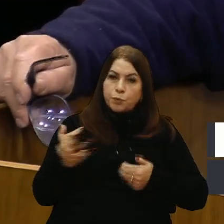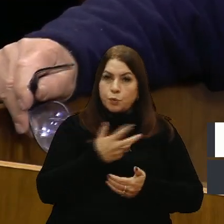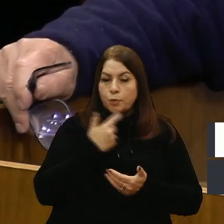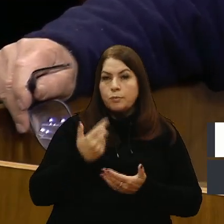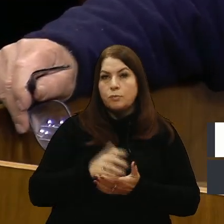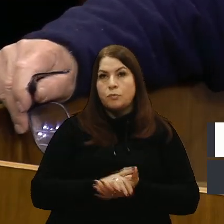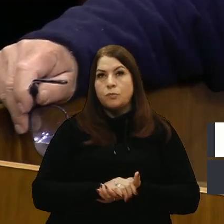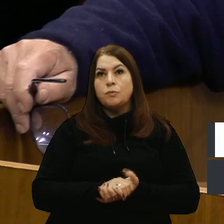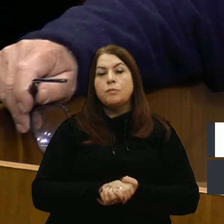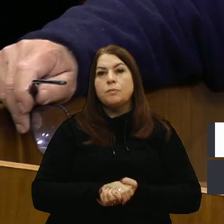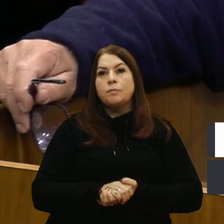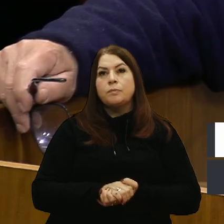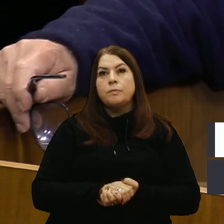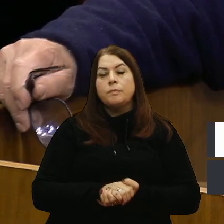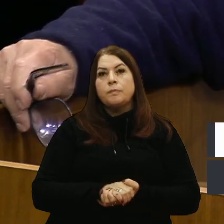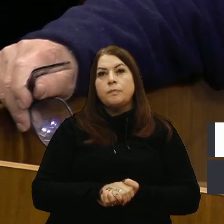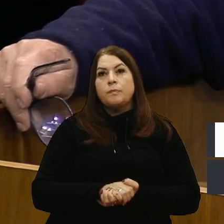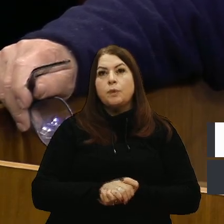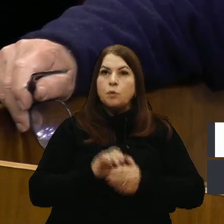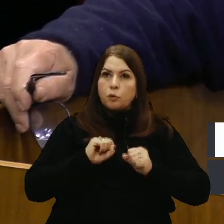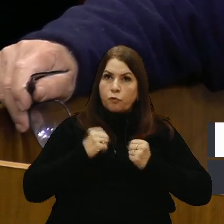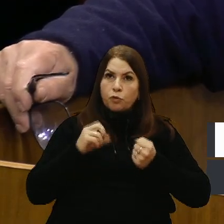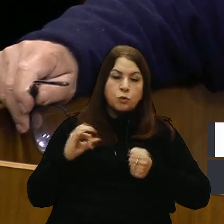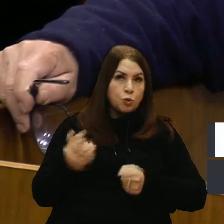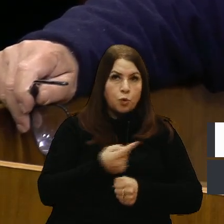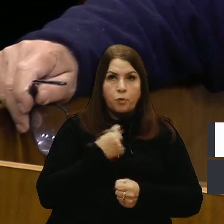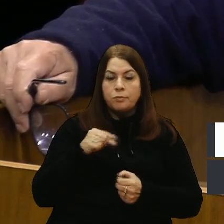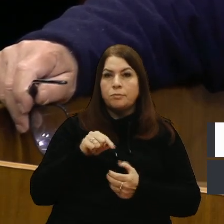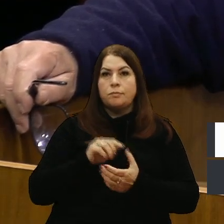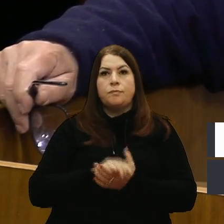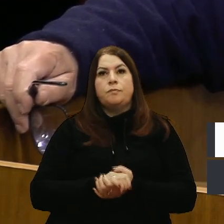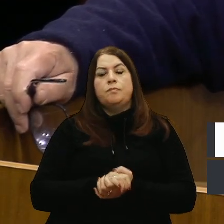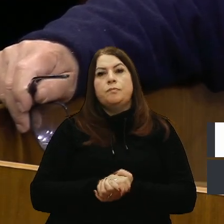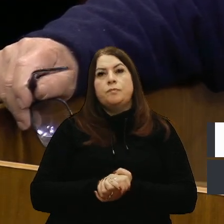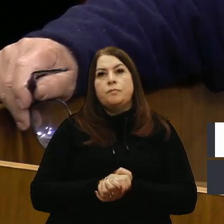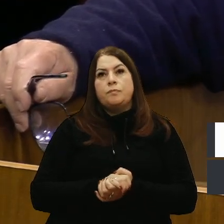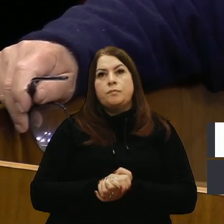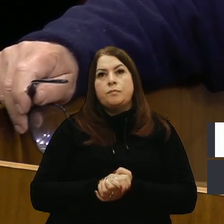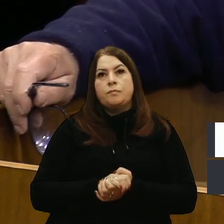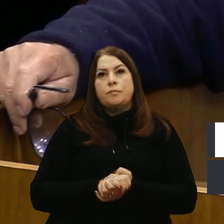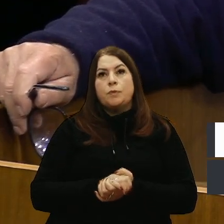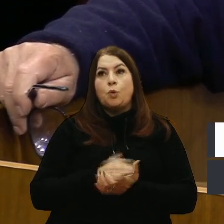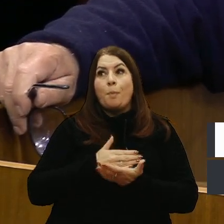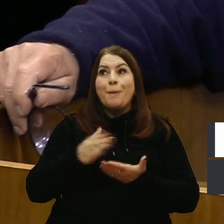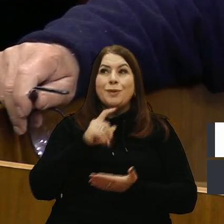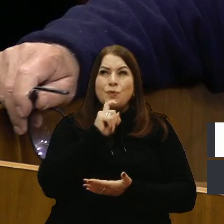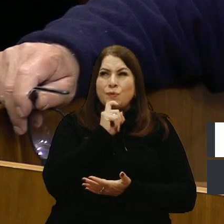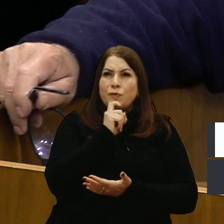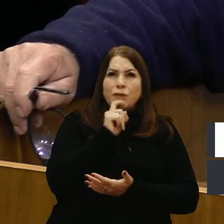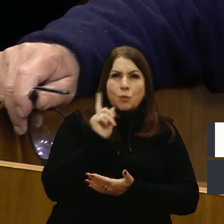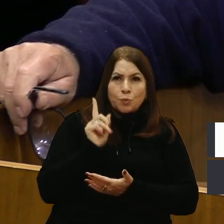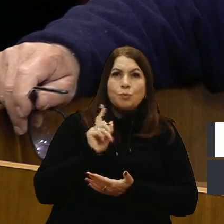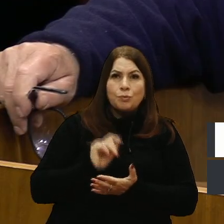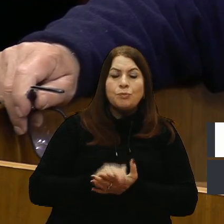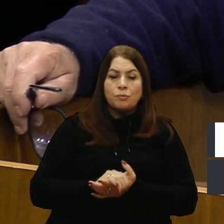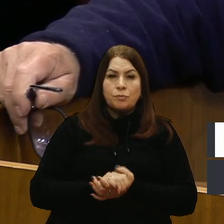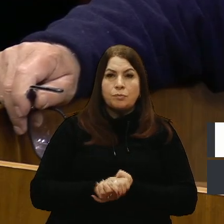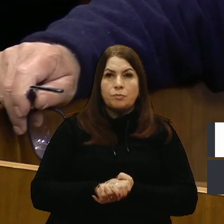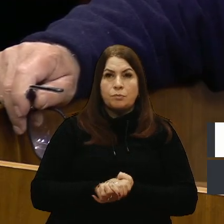todos. O esforço tem que ser de todos. Vem inverno.